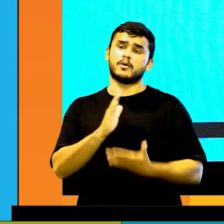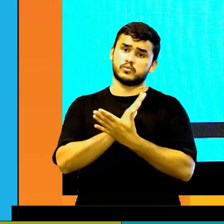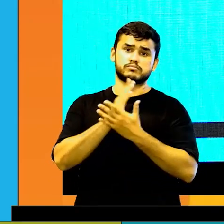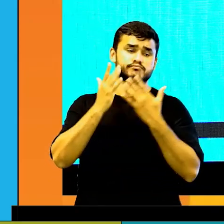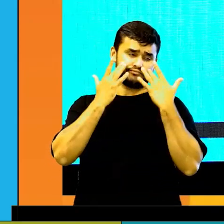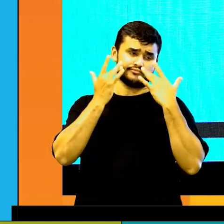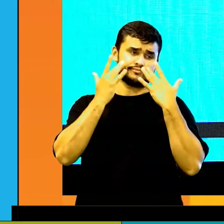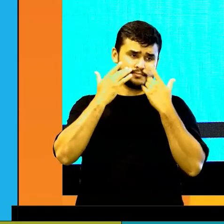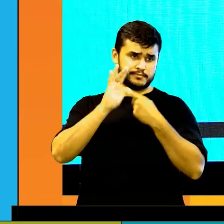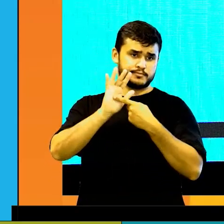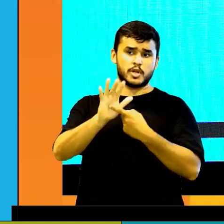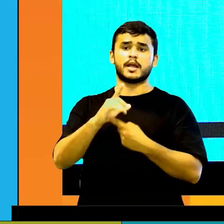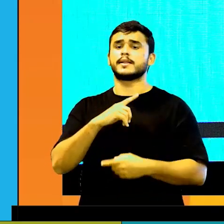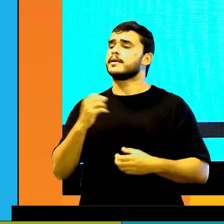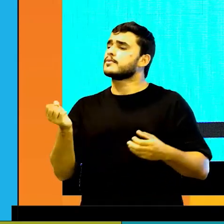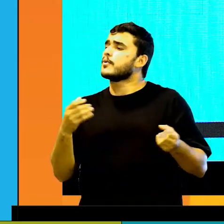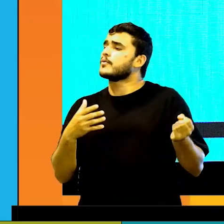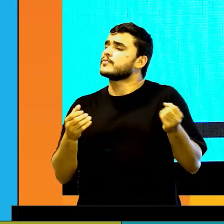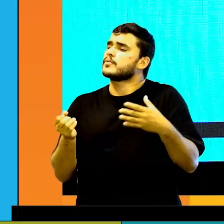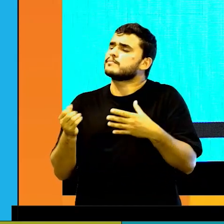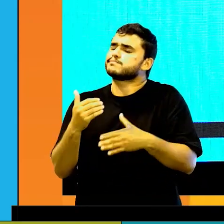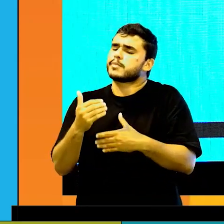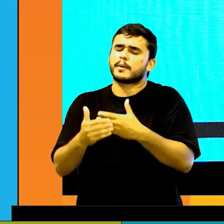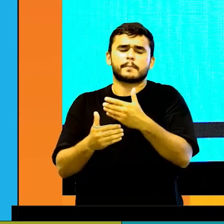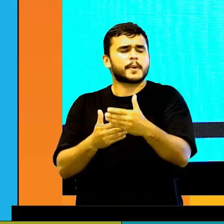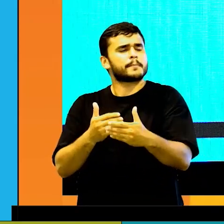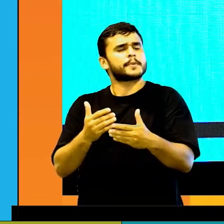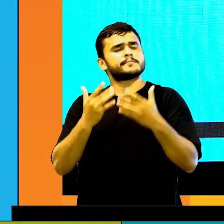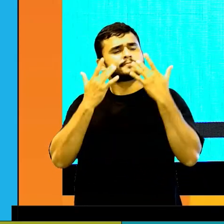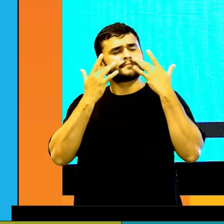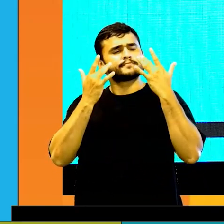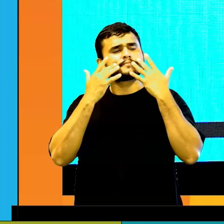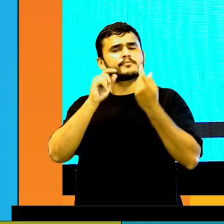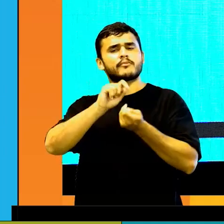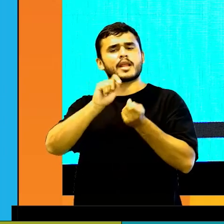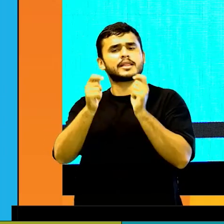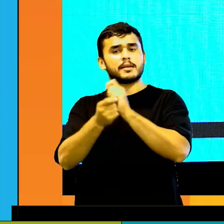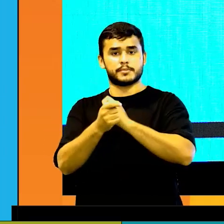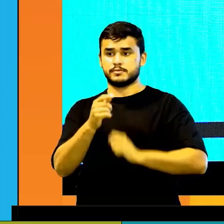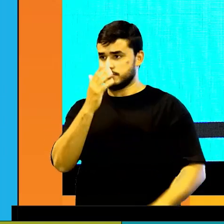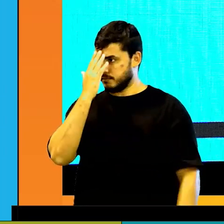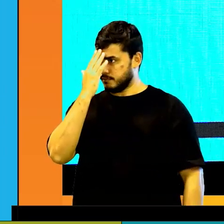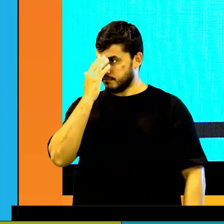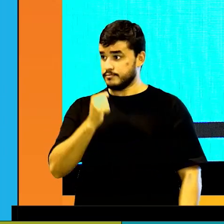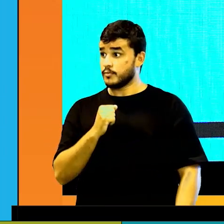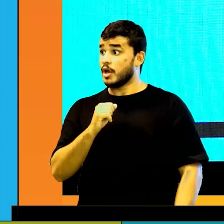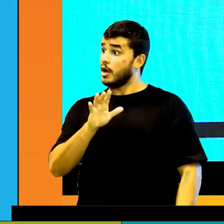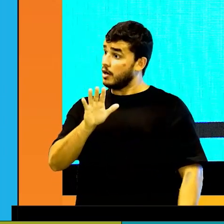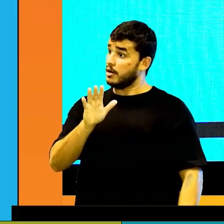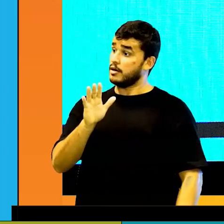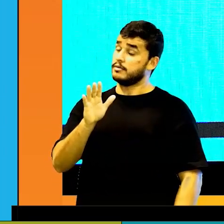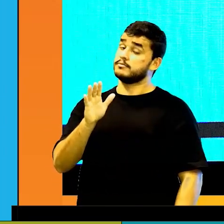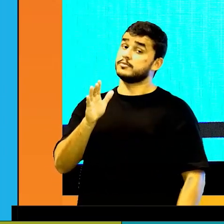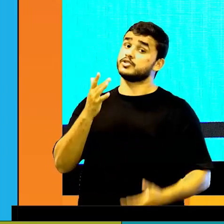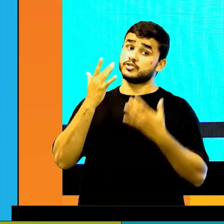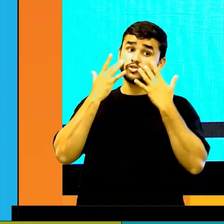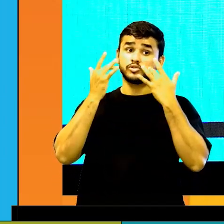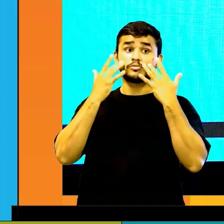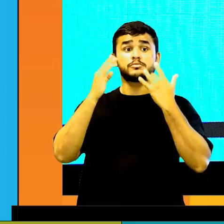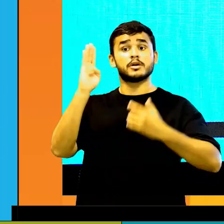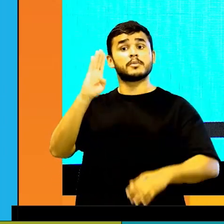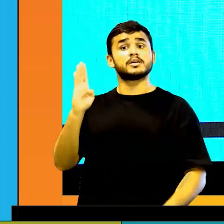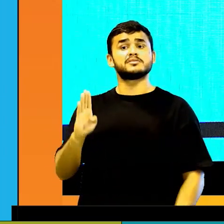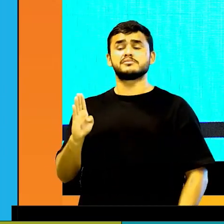teatro estava sendo renovado, estava engatinhando. O teatro brasileiro, antes do romantismo, passou muito tempo apagado.